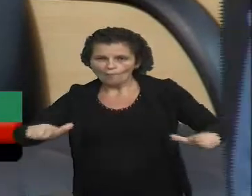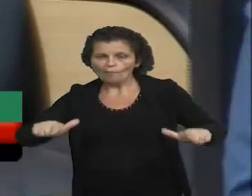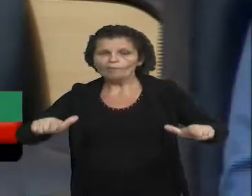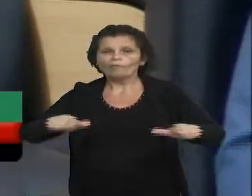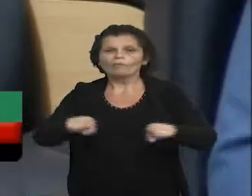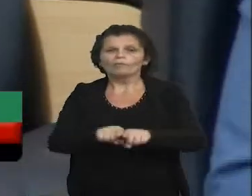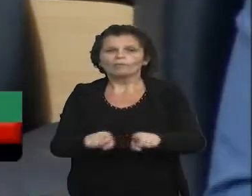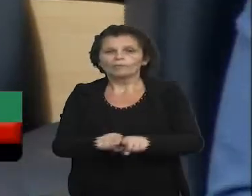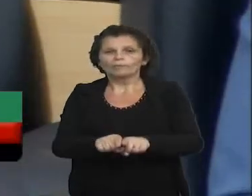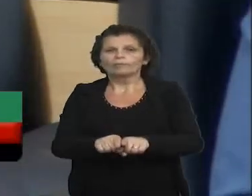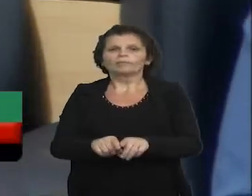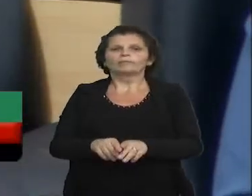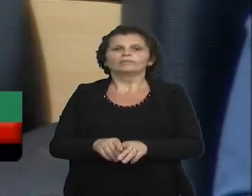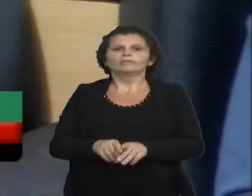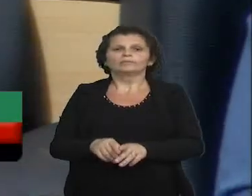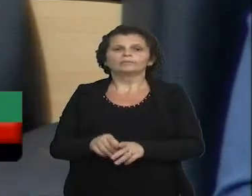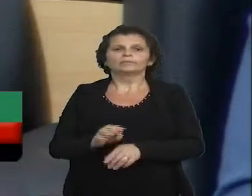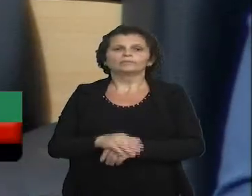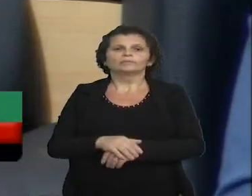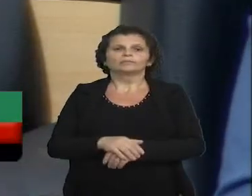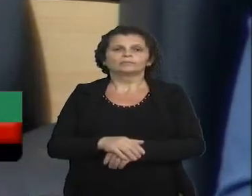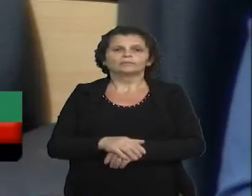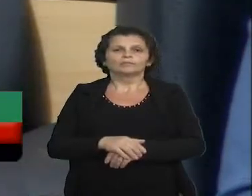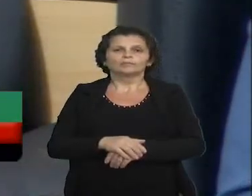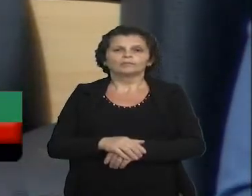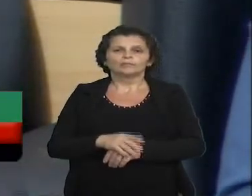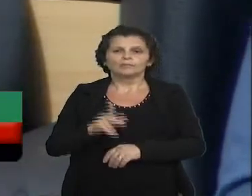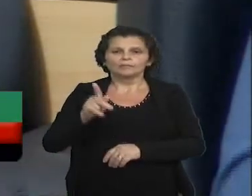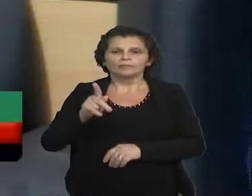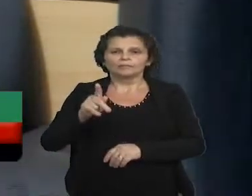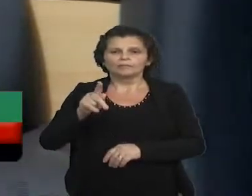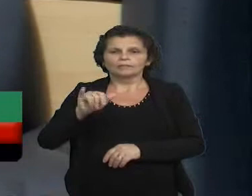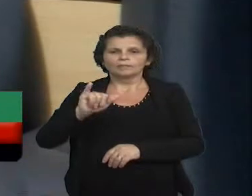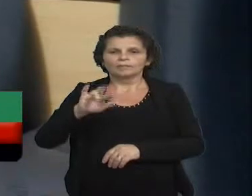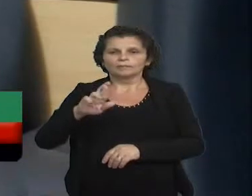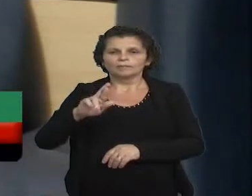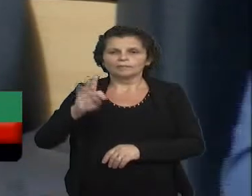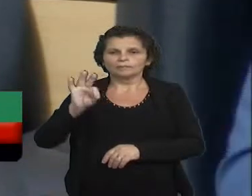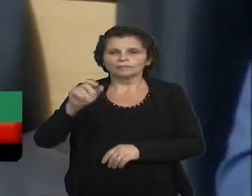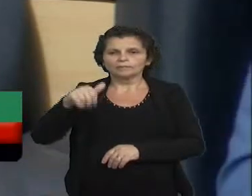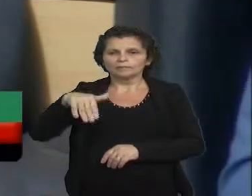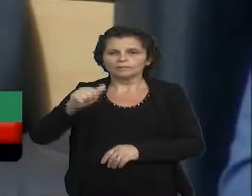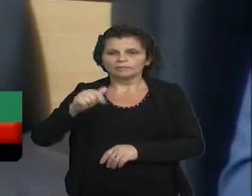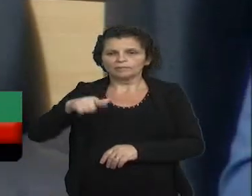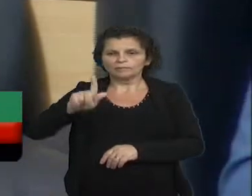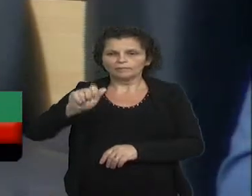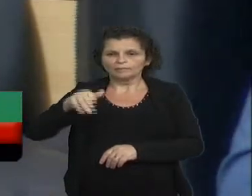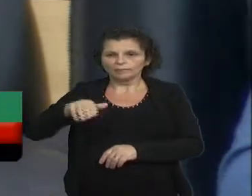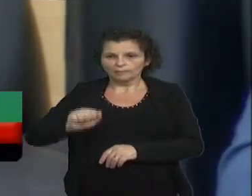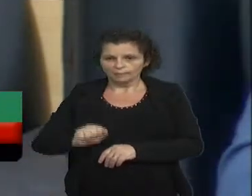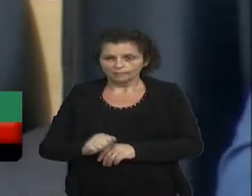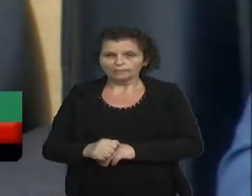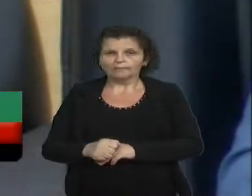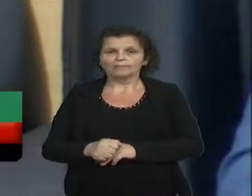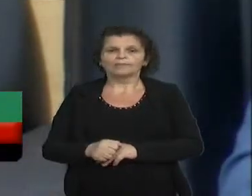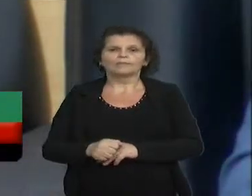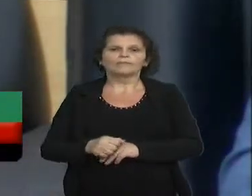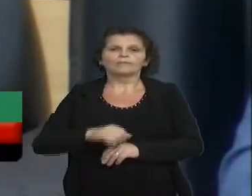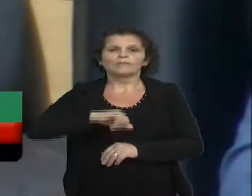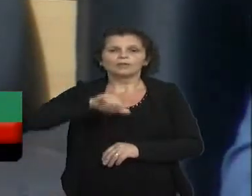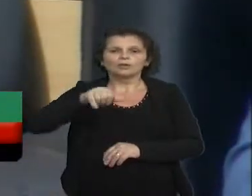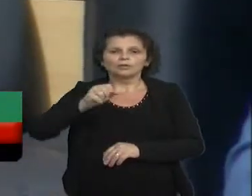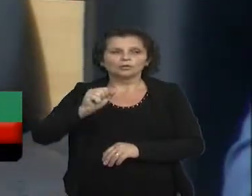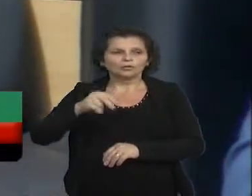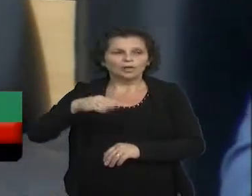Rio Paranapanema, número 224, Jardim Piratininga. Indicação do nobre vereador Josias da